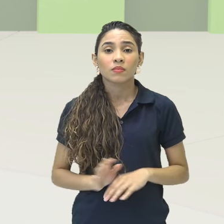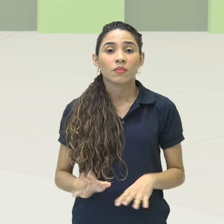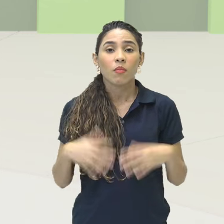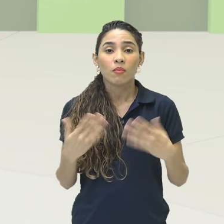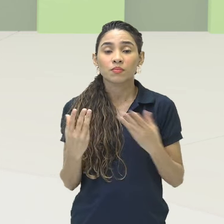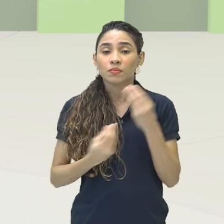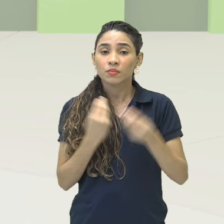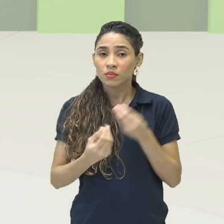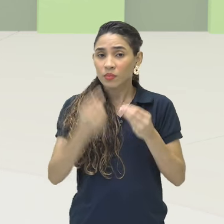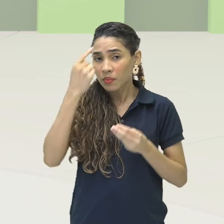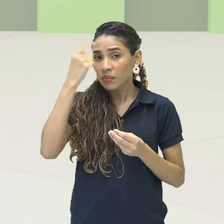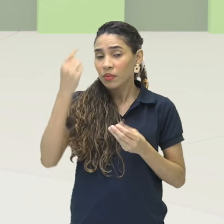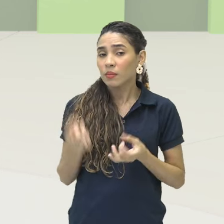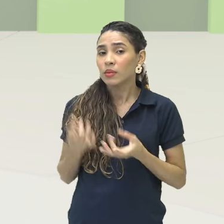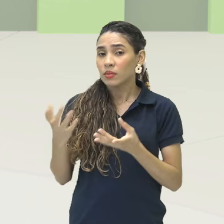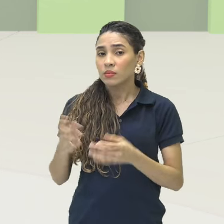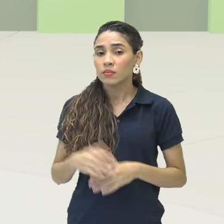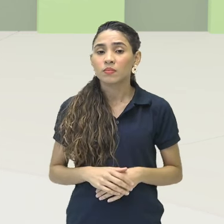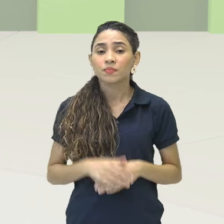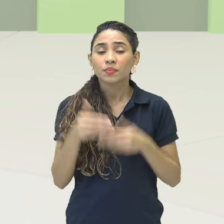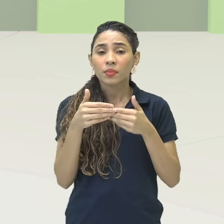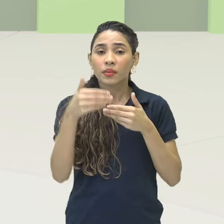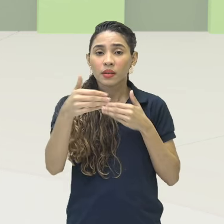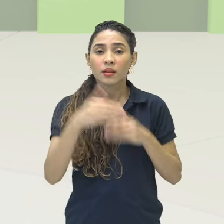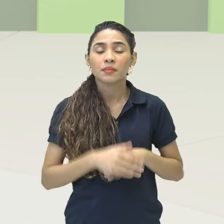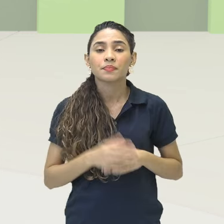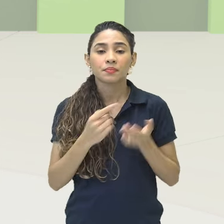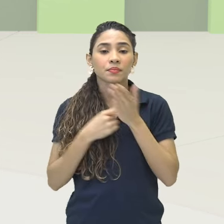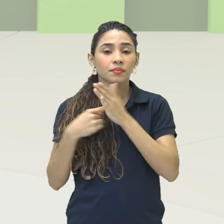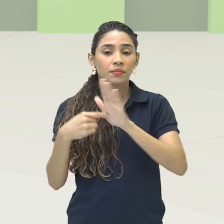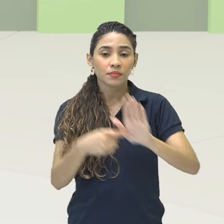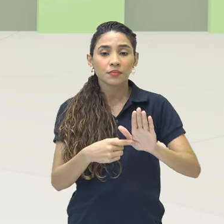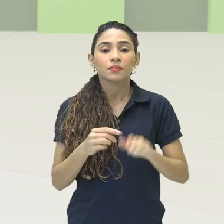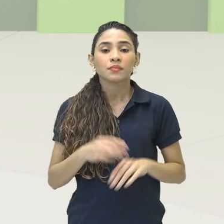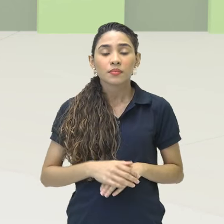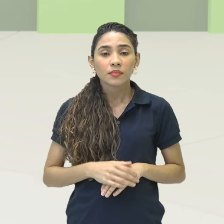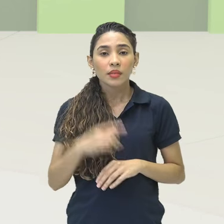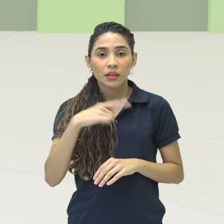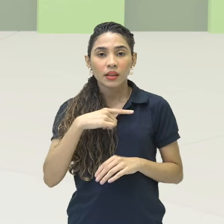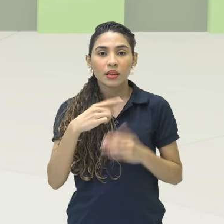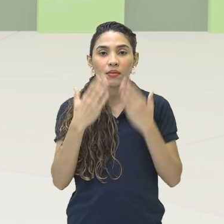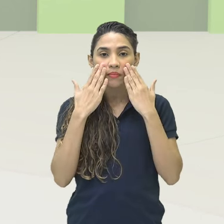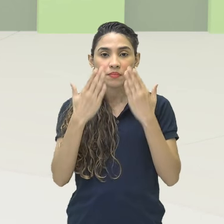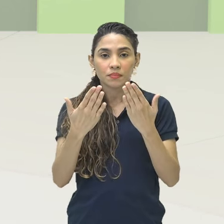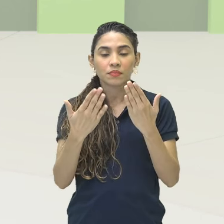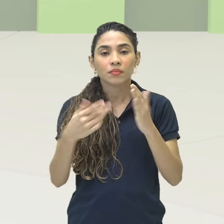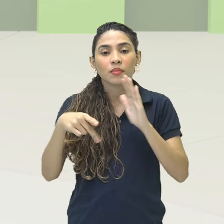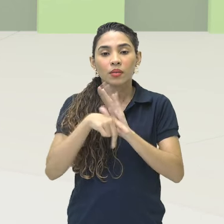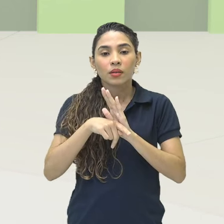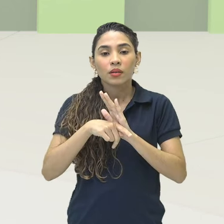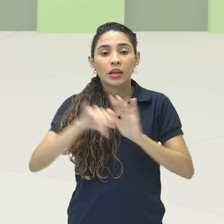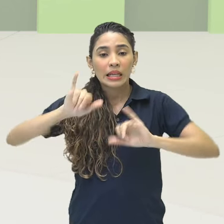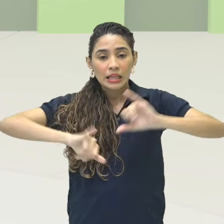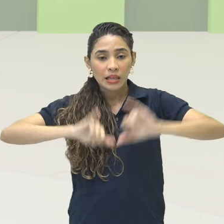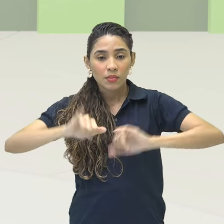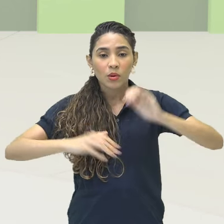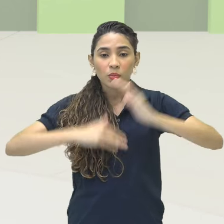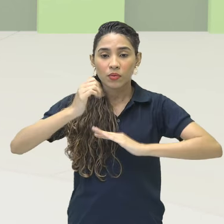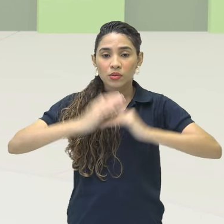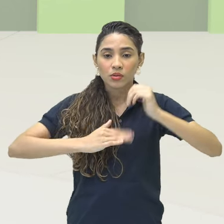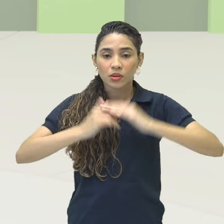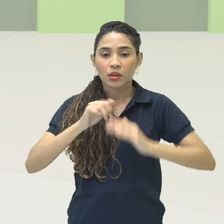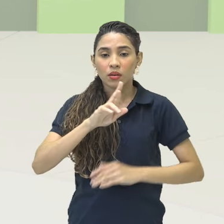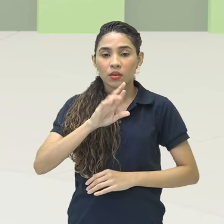essa ideia foi abandonada? A partir da demonstração, foi feita uma demonstração pelo químico chamado